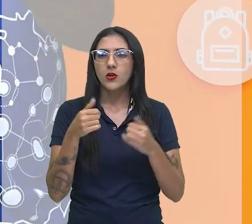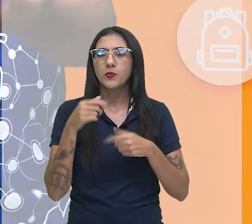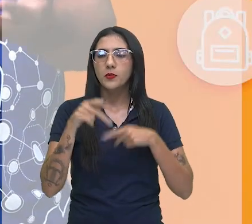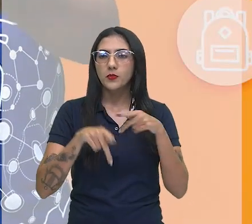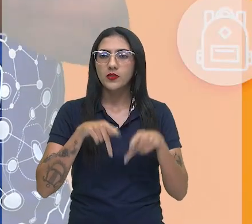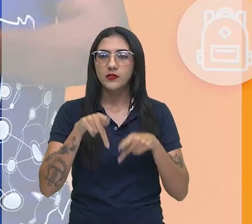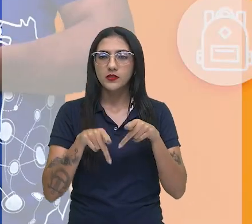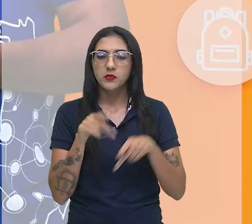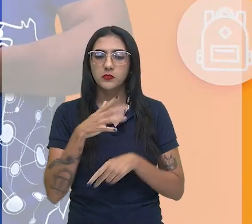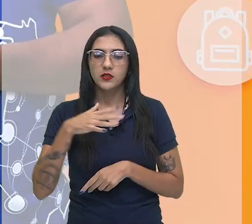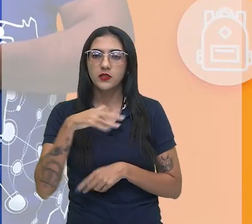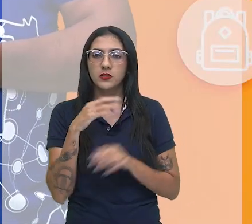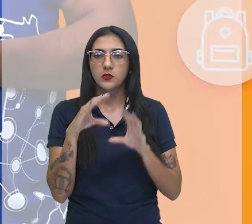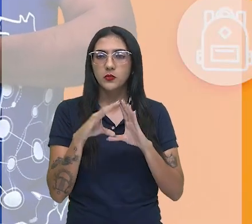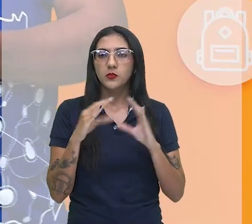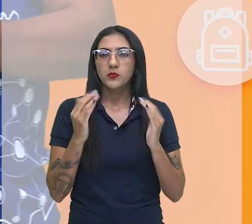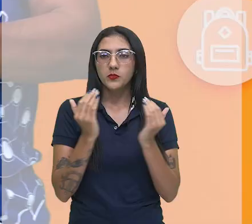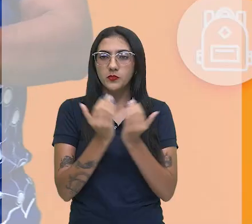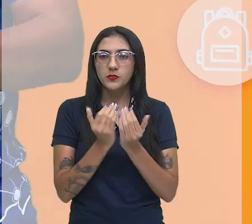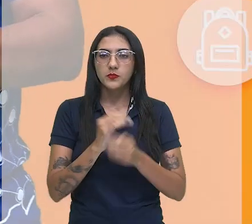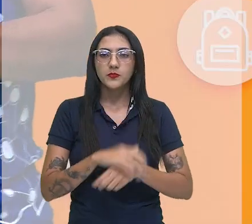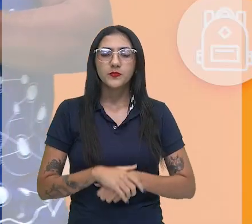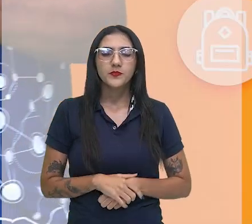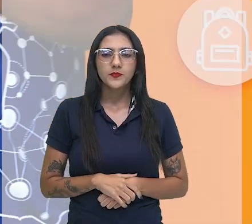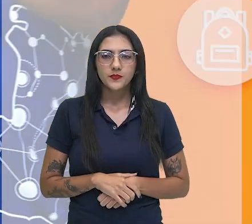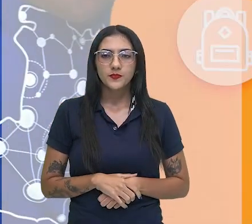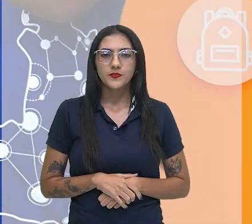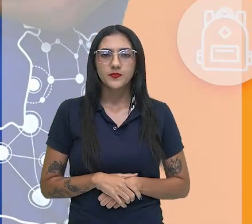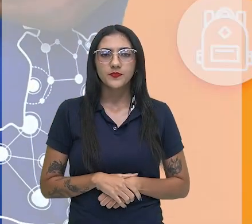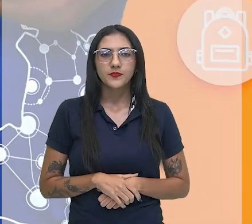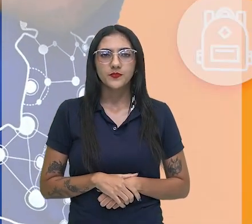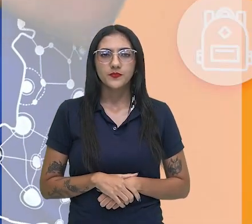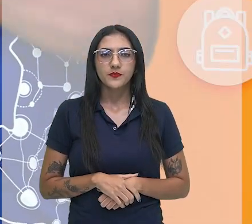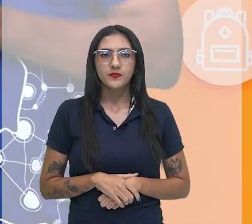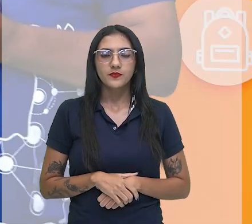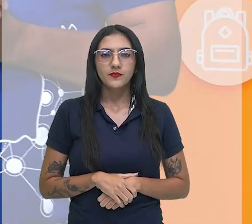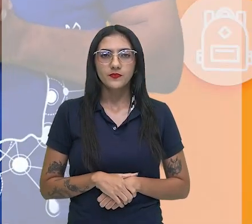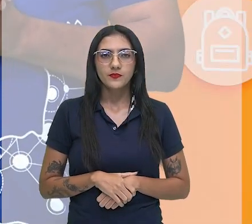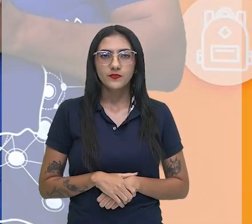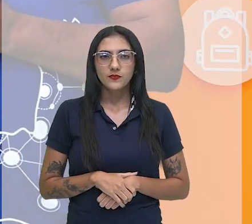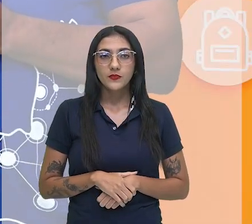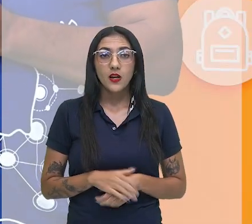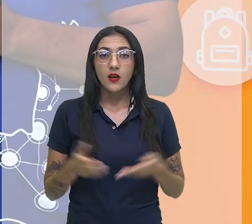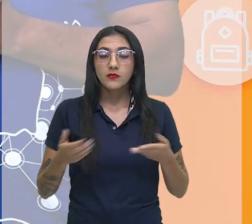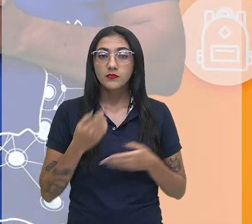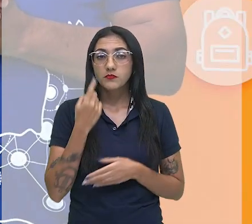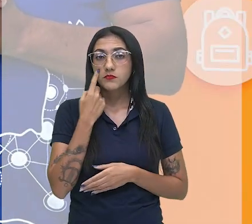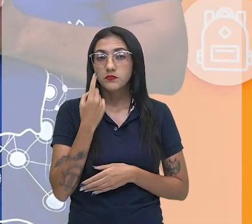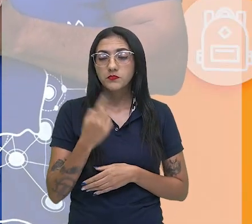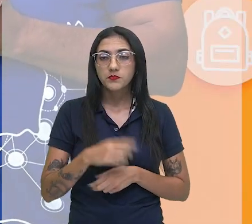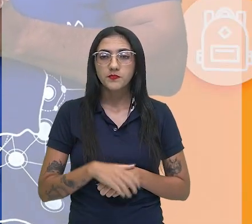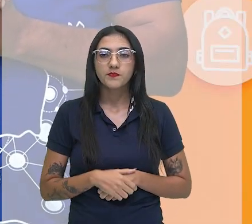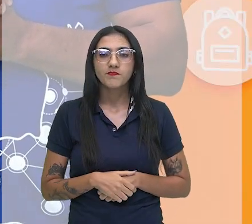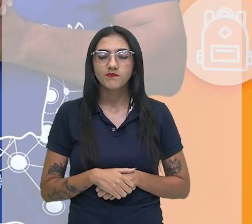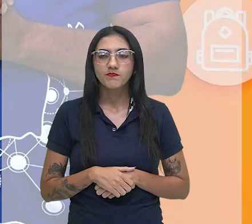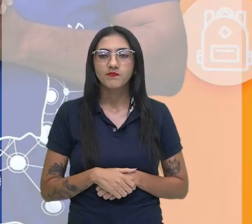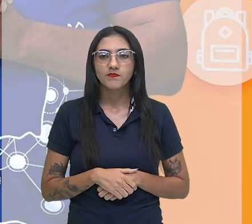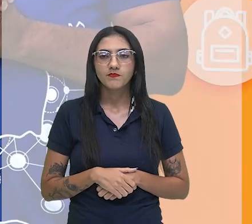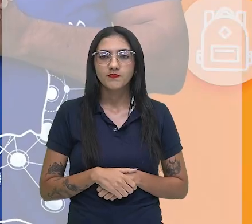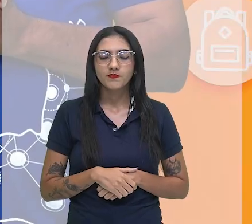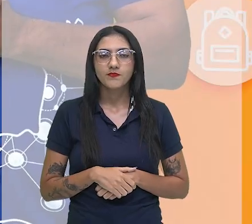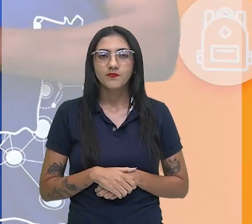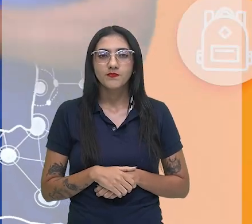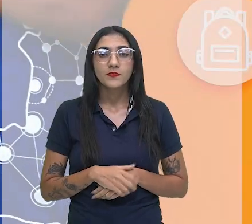população, pela comunidade, né? E aí é que entra a questão da mídia, que é o engajamento político e a mídia,